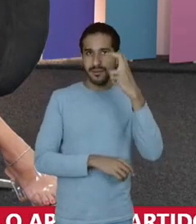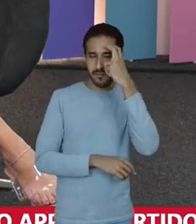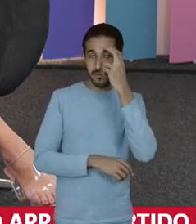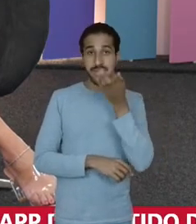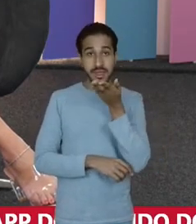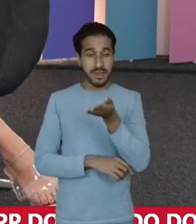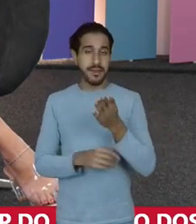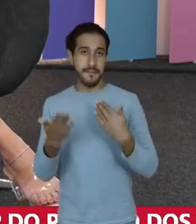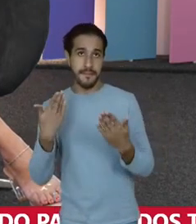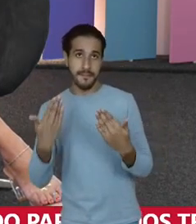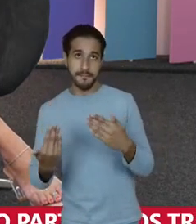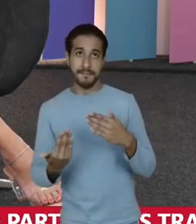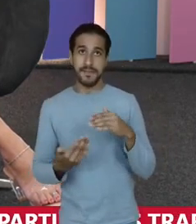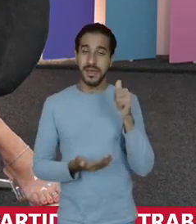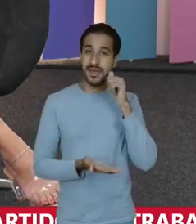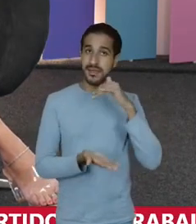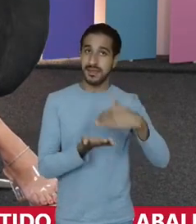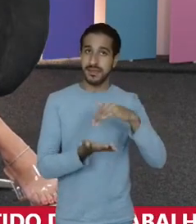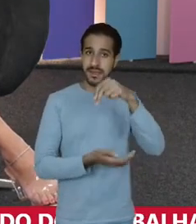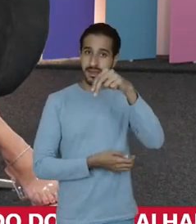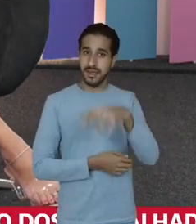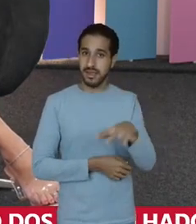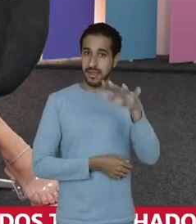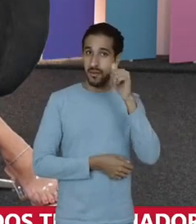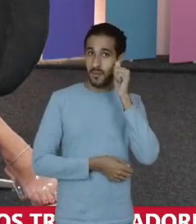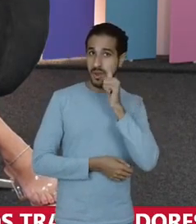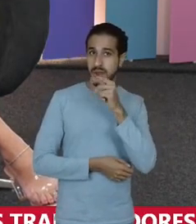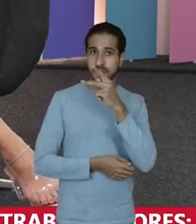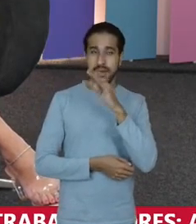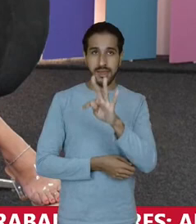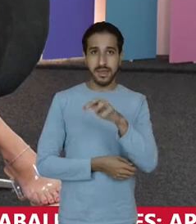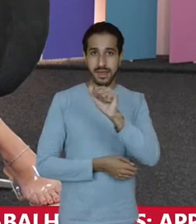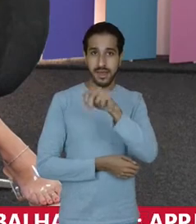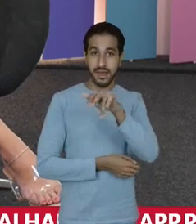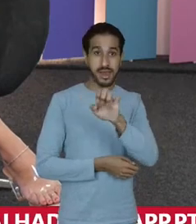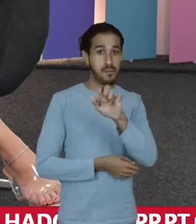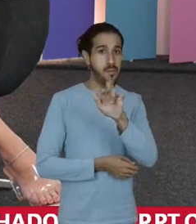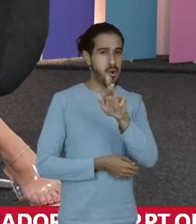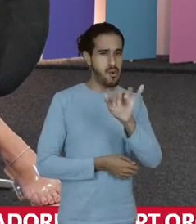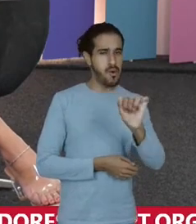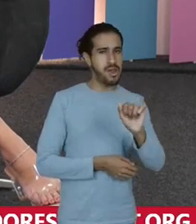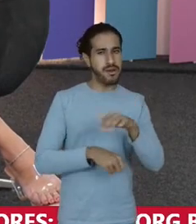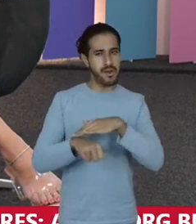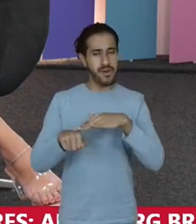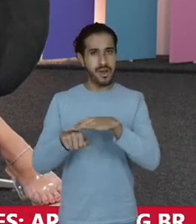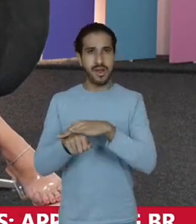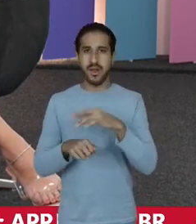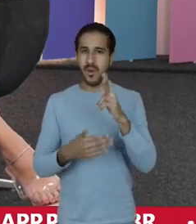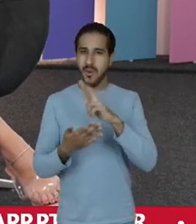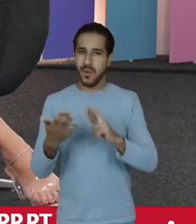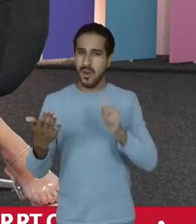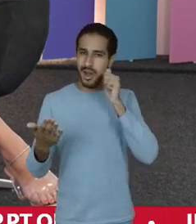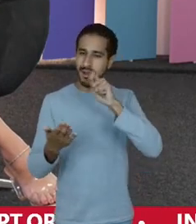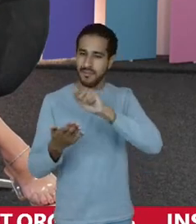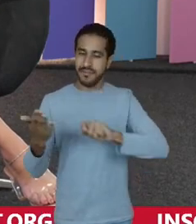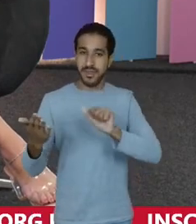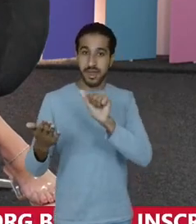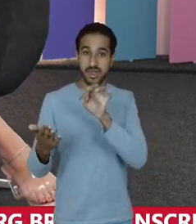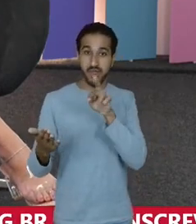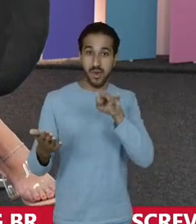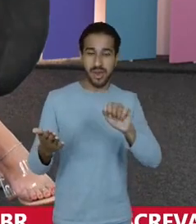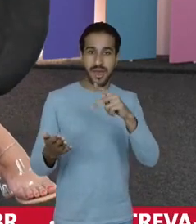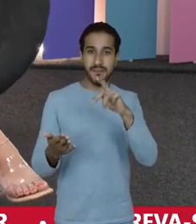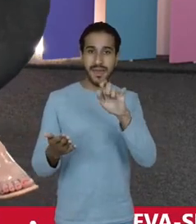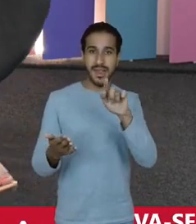E esse é o papo que a secretária nacional de mulheres do PT, Anne Moura, vai ter com a roteirista e escritora Antônia